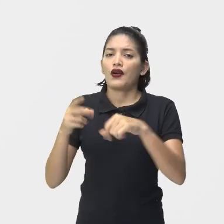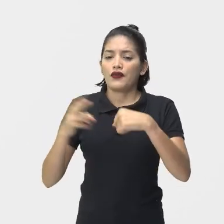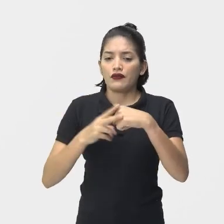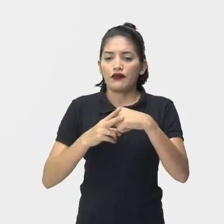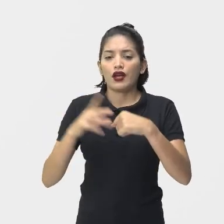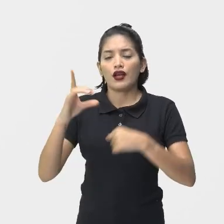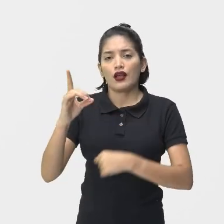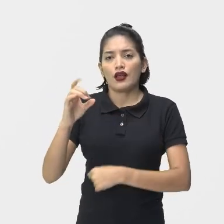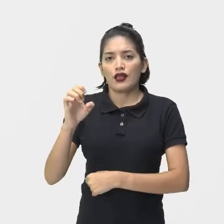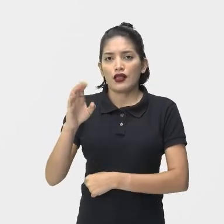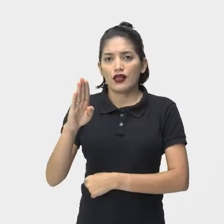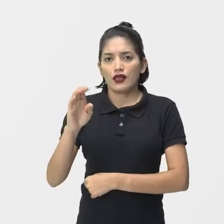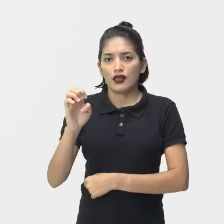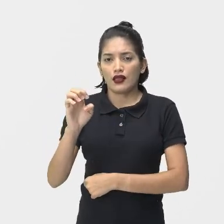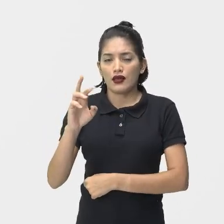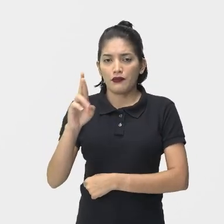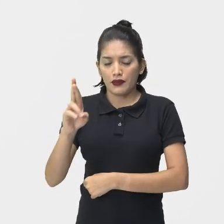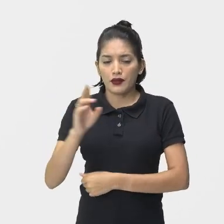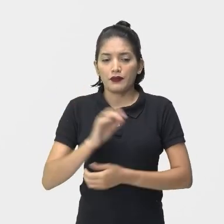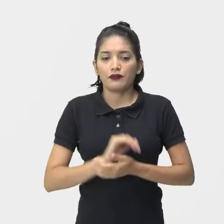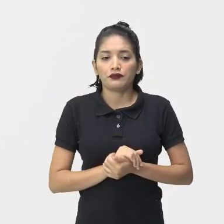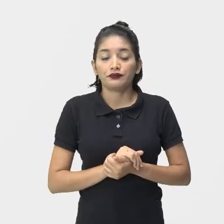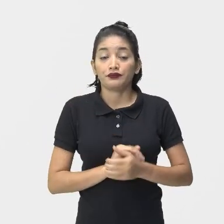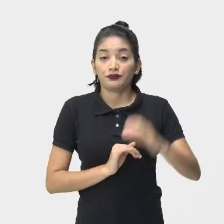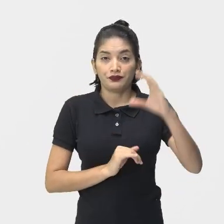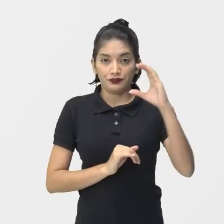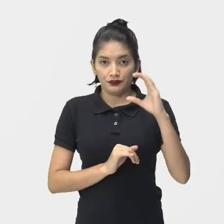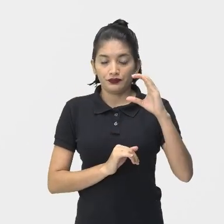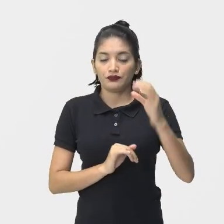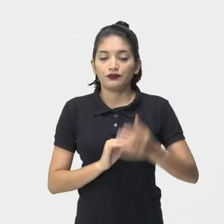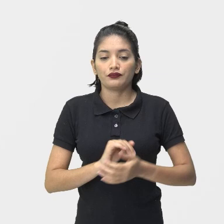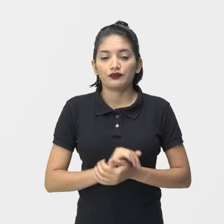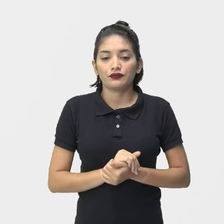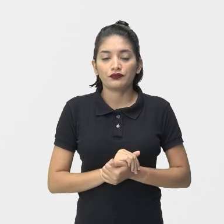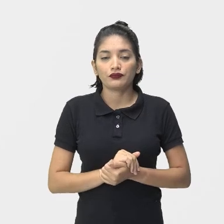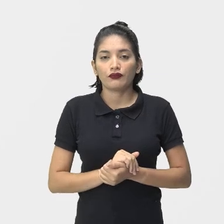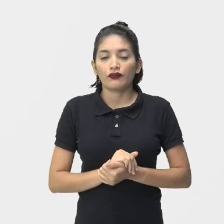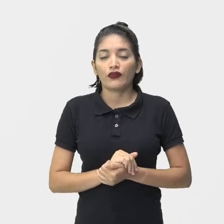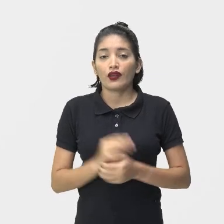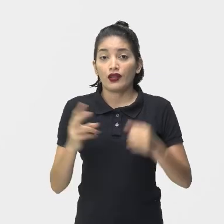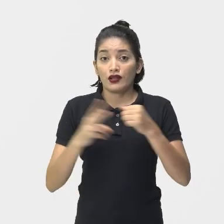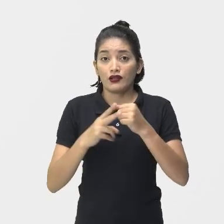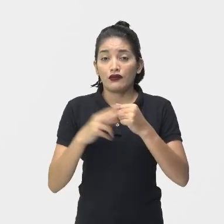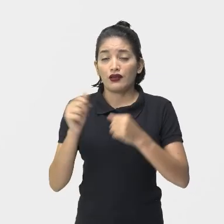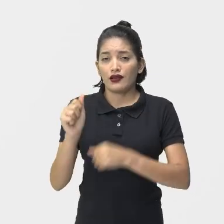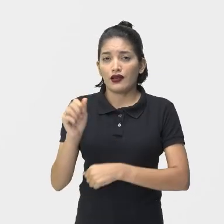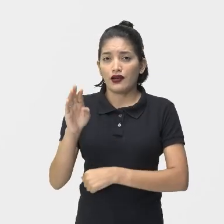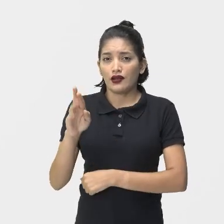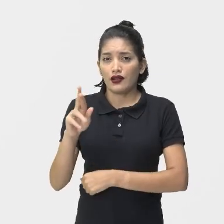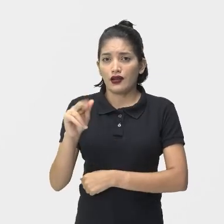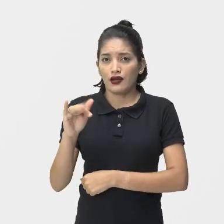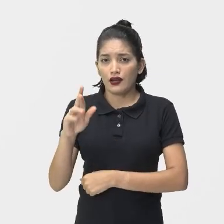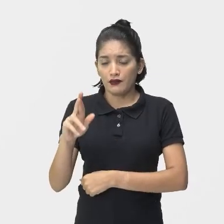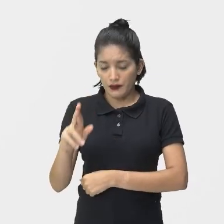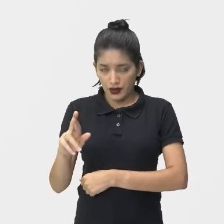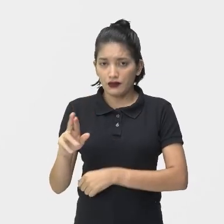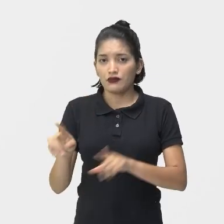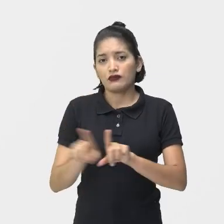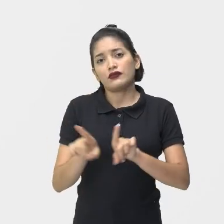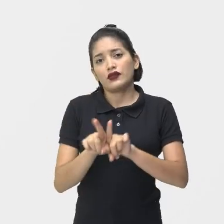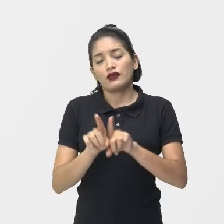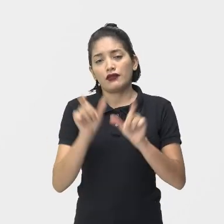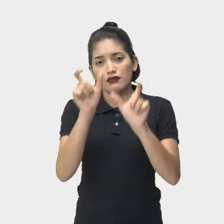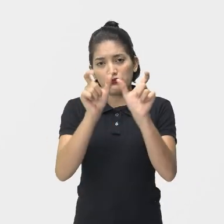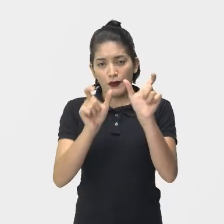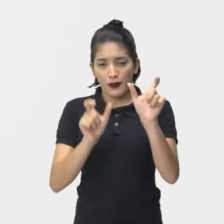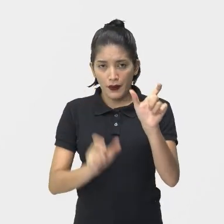deber, para ser conjugado em nosotros. Letra C, temos o verbo abrir, para ser conjugado